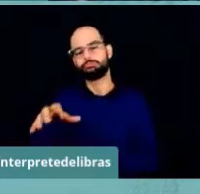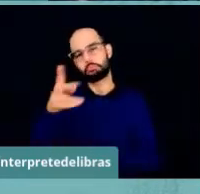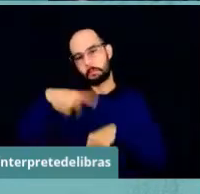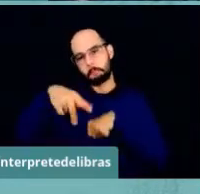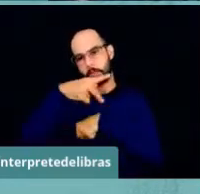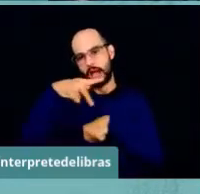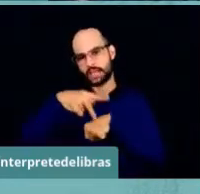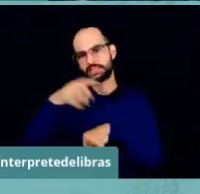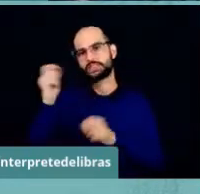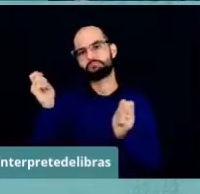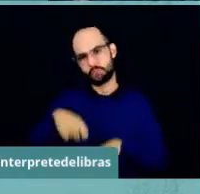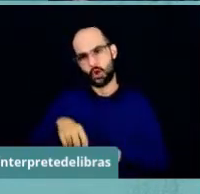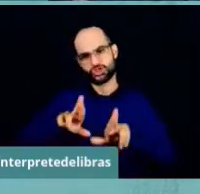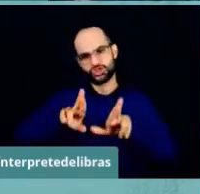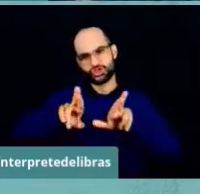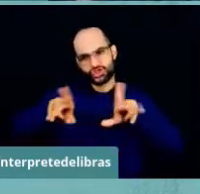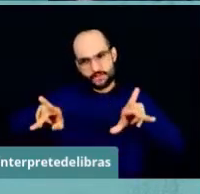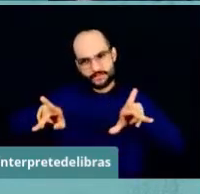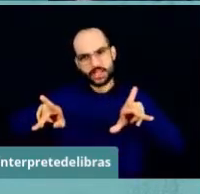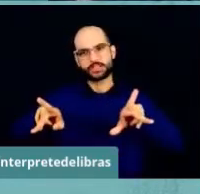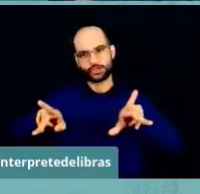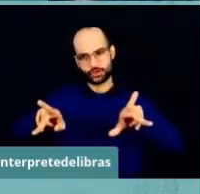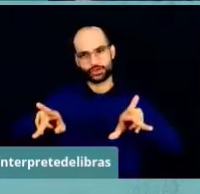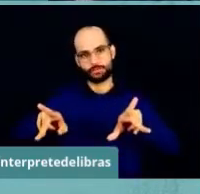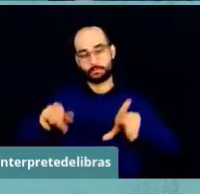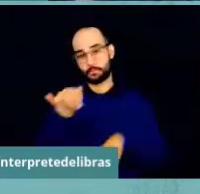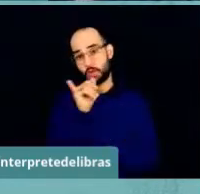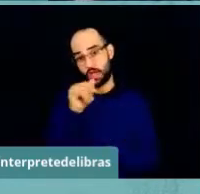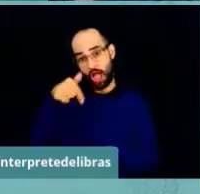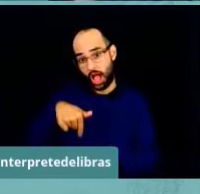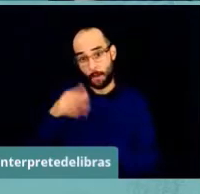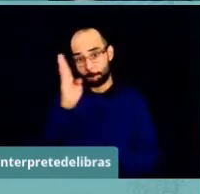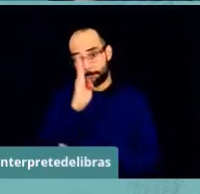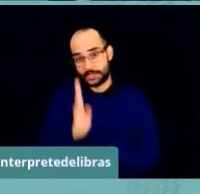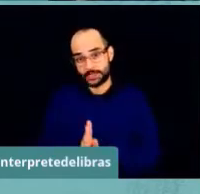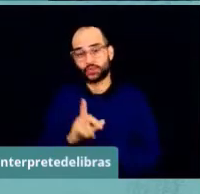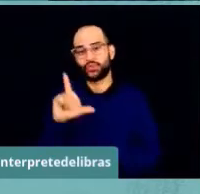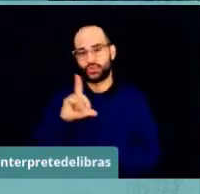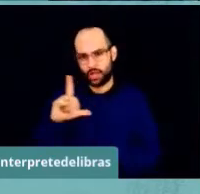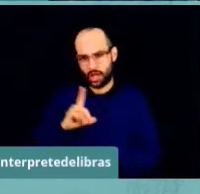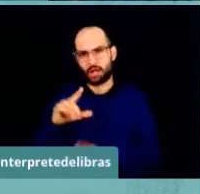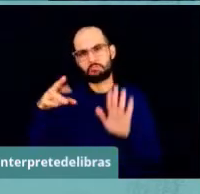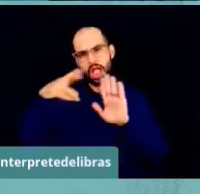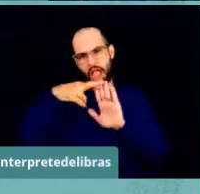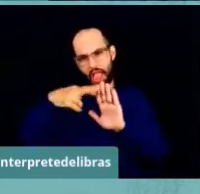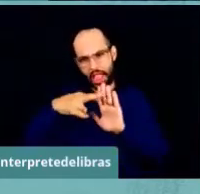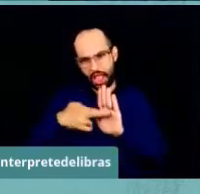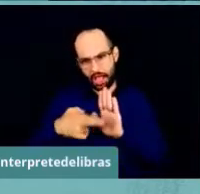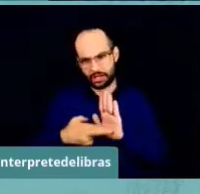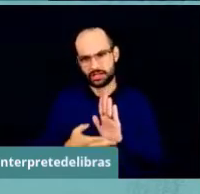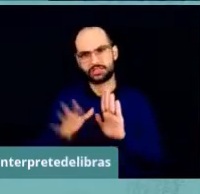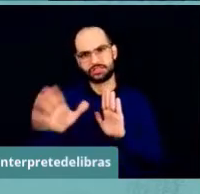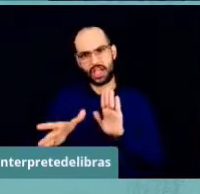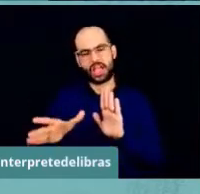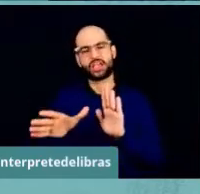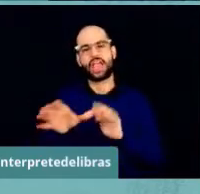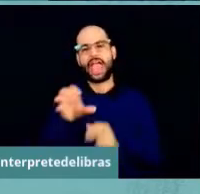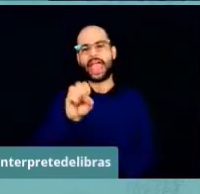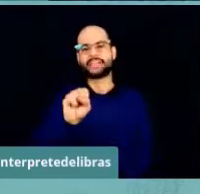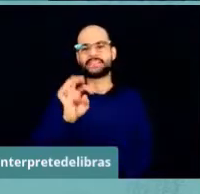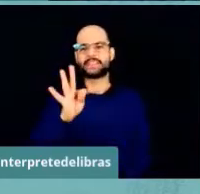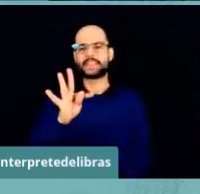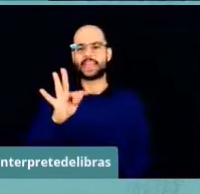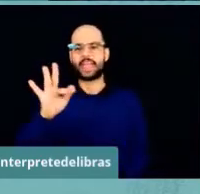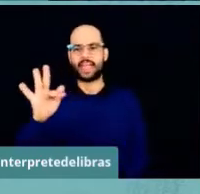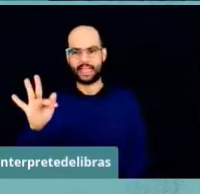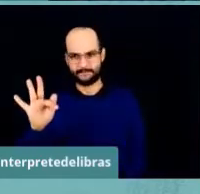gente tem no Brasil, inclusive, algumas regulamentações já, se eu não me engano, do Supremo Tribunal, de que